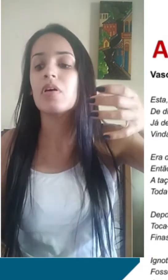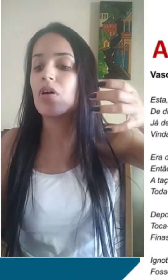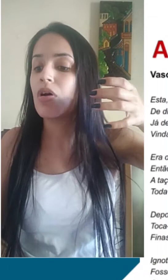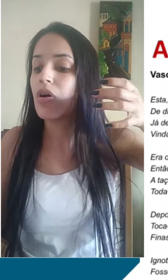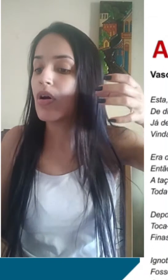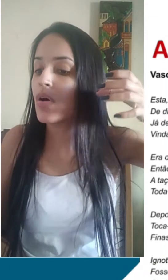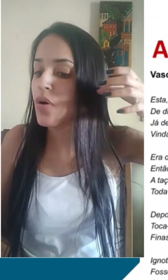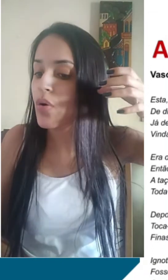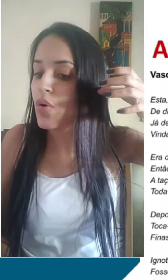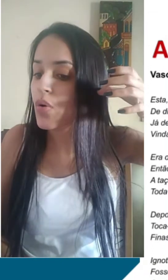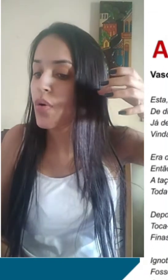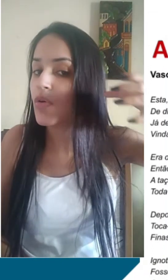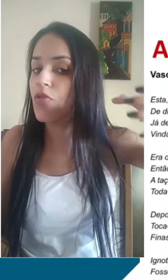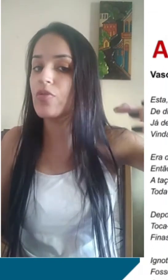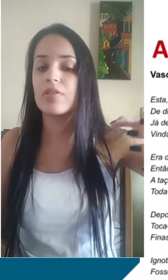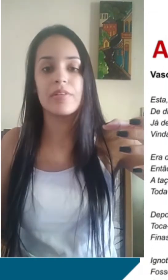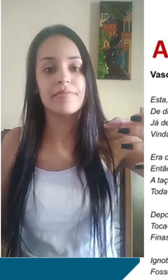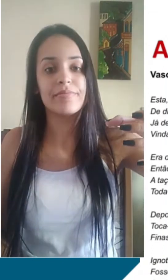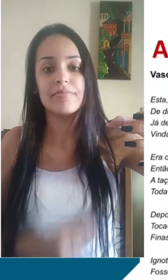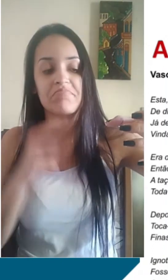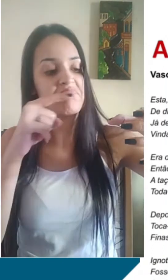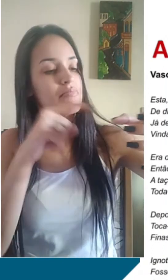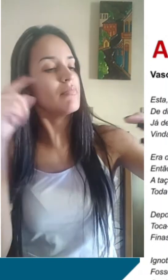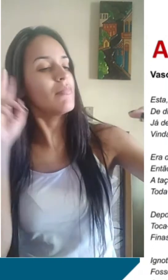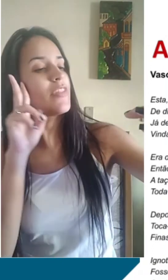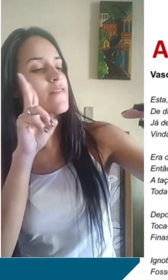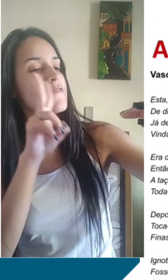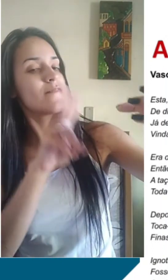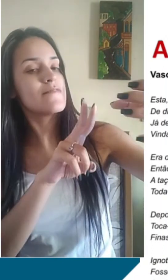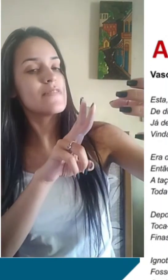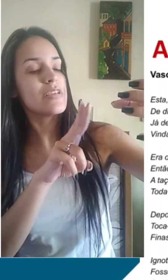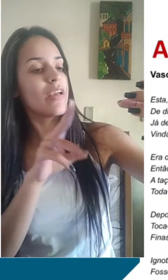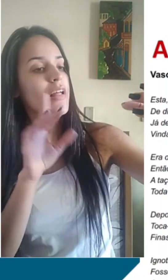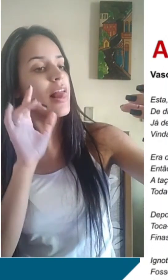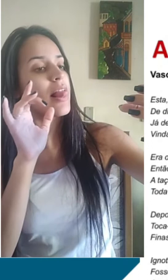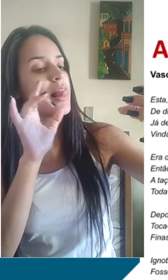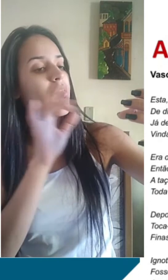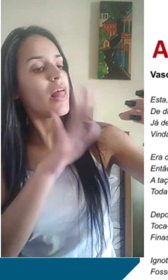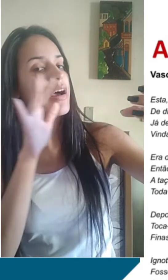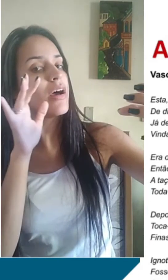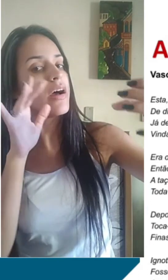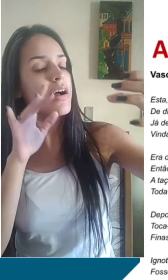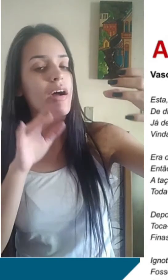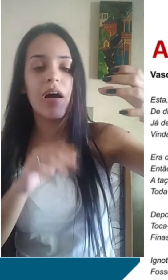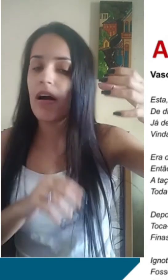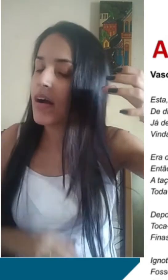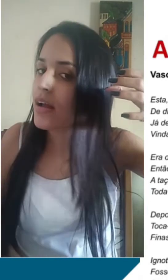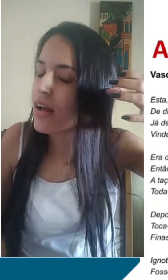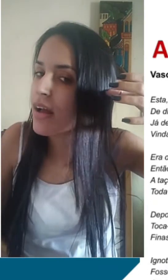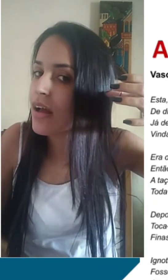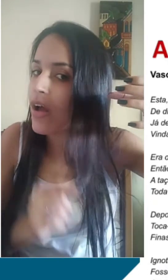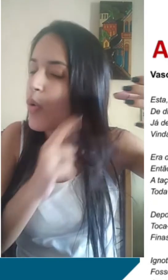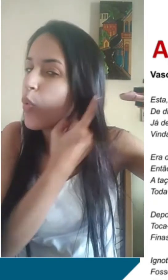da taça admira, toca e do ouvido aproximando-a as bordas